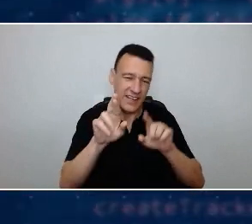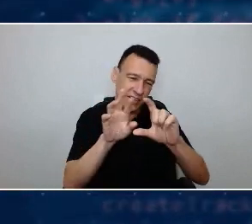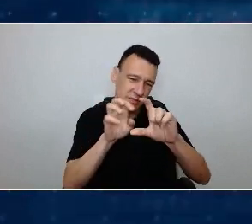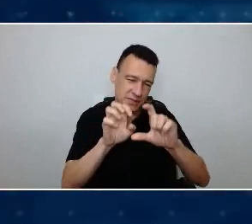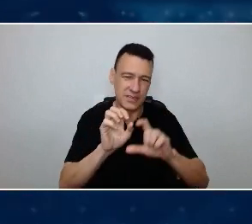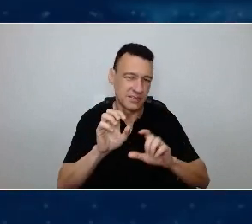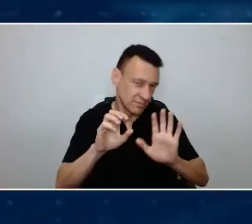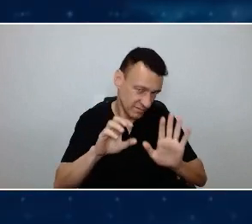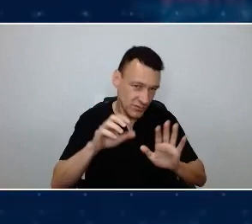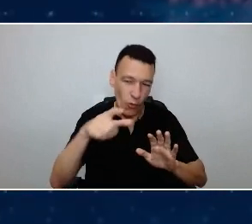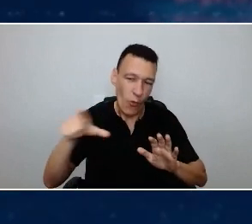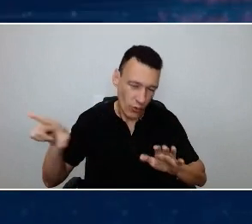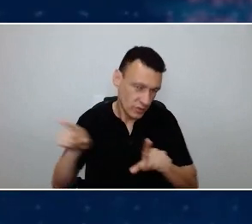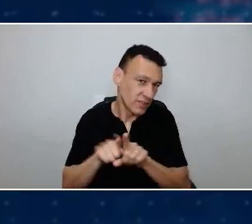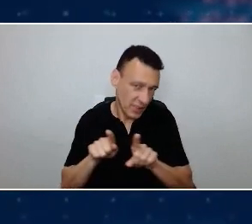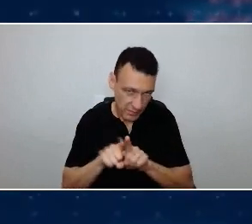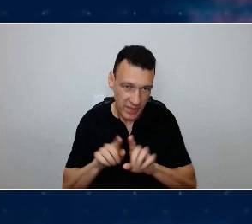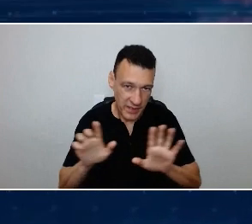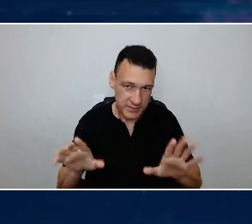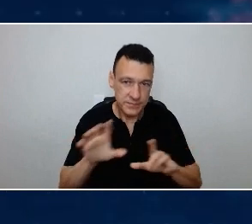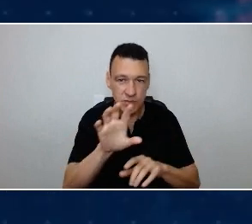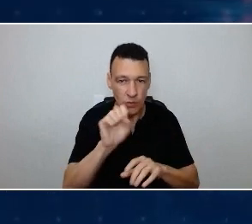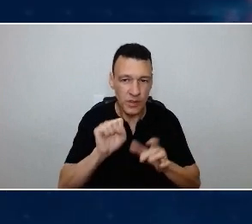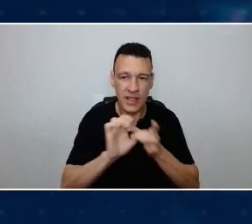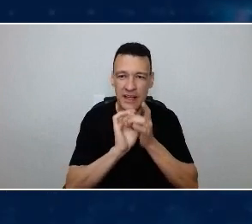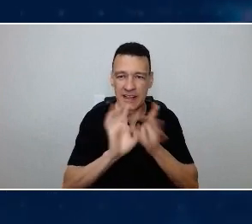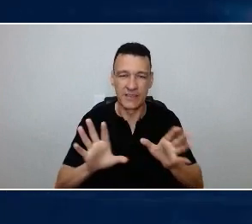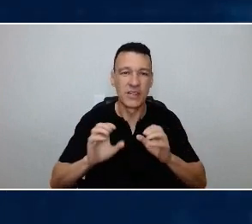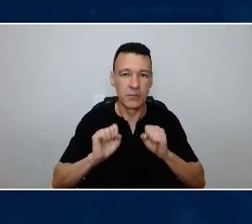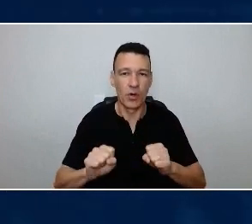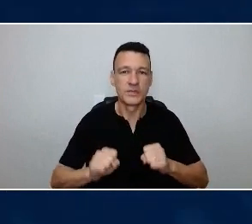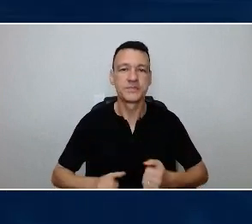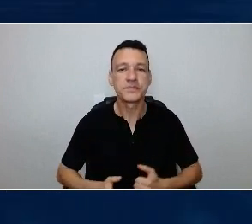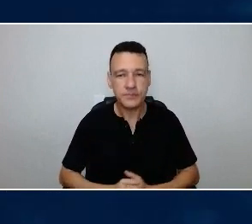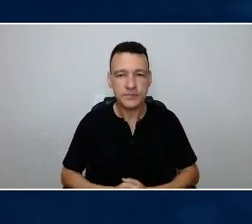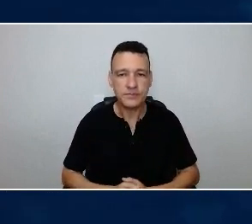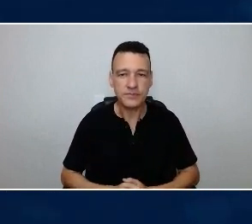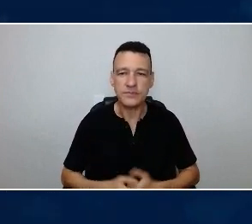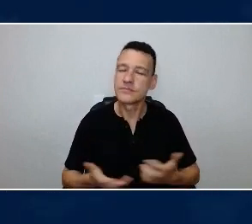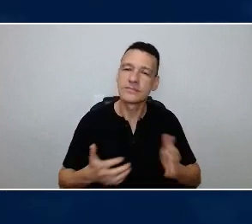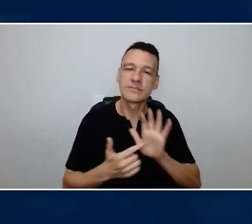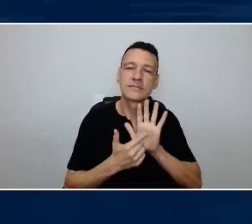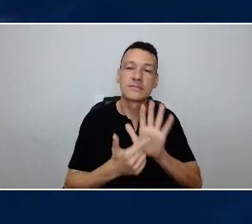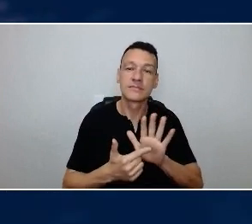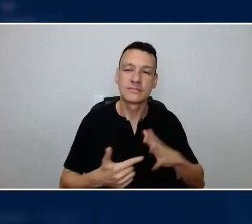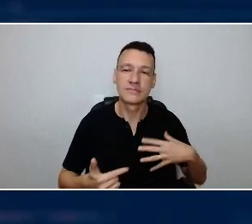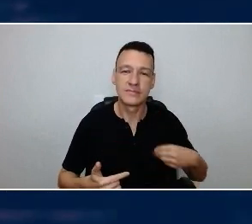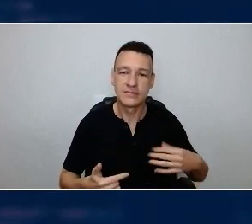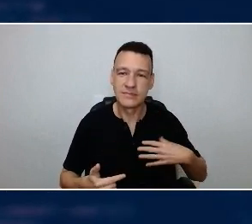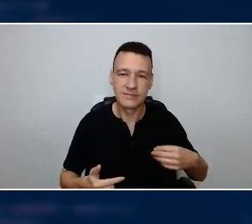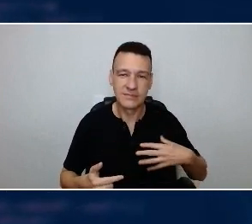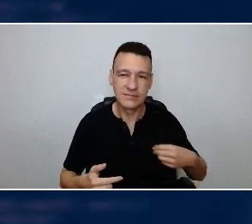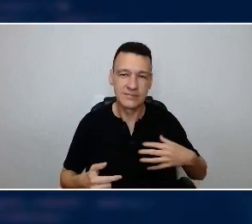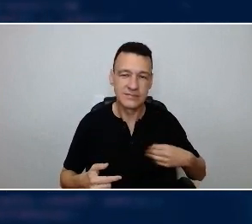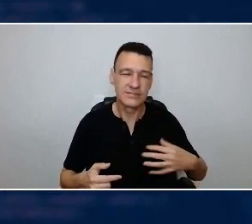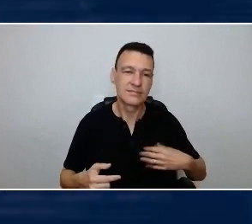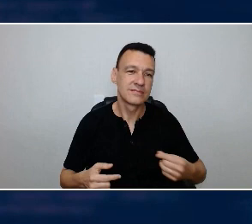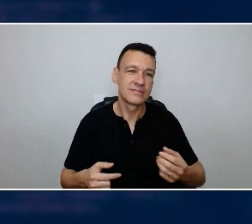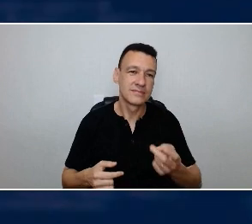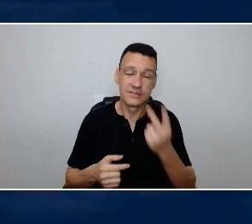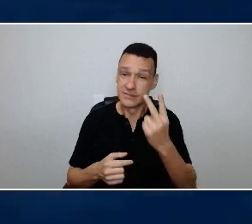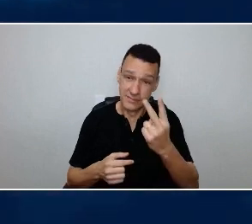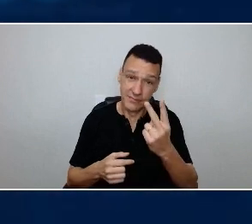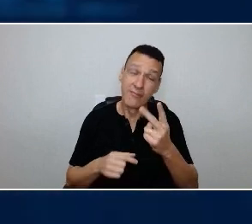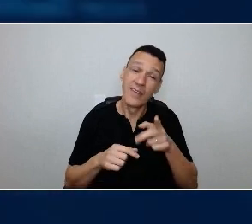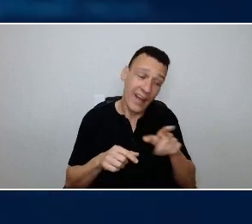eh tirar Então antes apresentar os dois sapecas que também são duas pequenas startups porque no